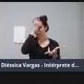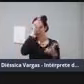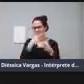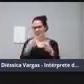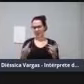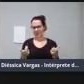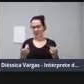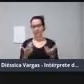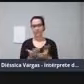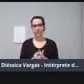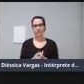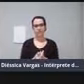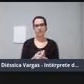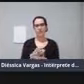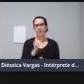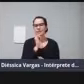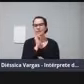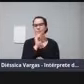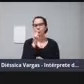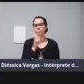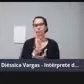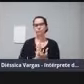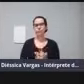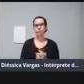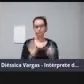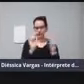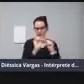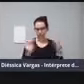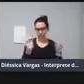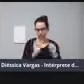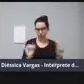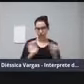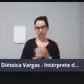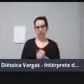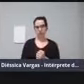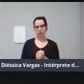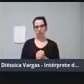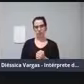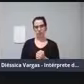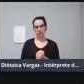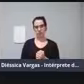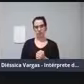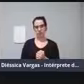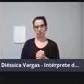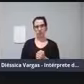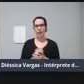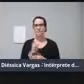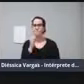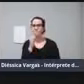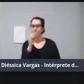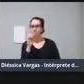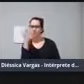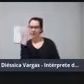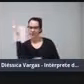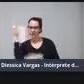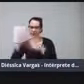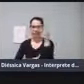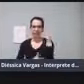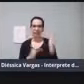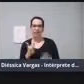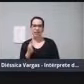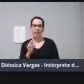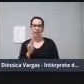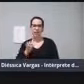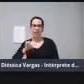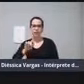ilustrar aqui, né, um versinho, coloquei aqui para vocês, então, como planta, como fungo, sou um inseto comilão. Também gosto de